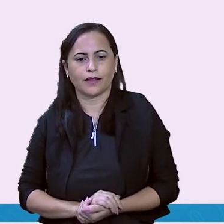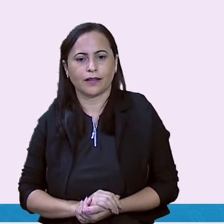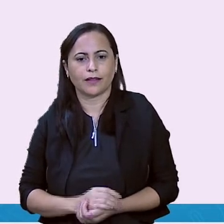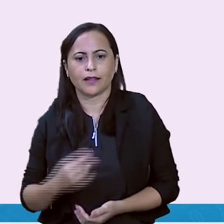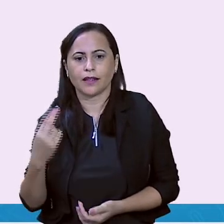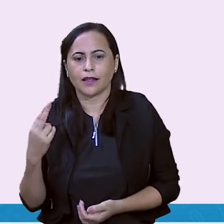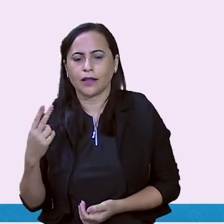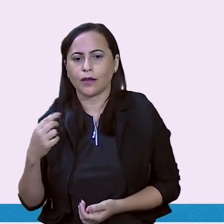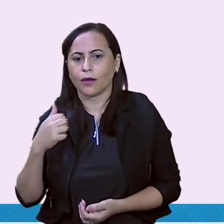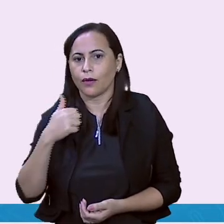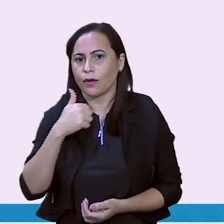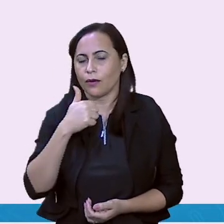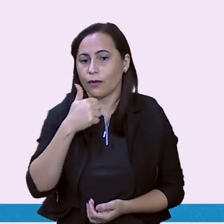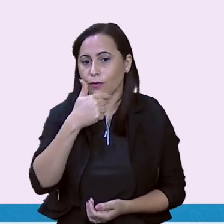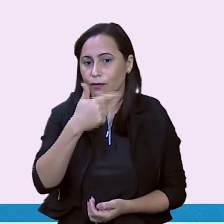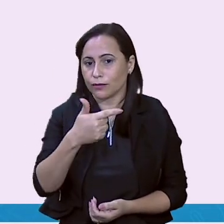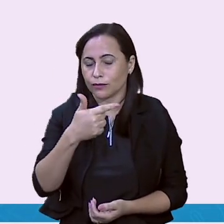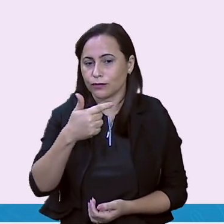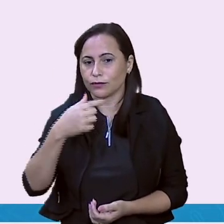2h45